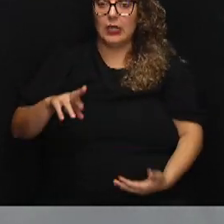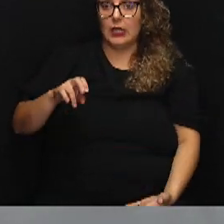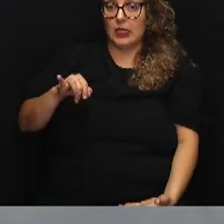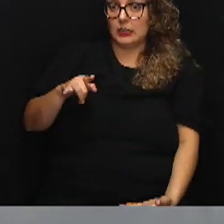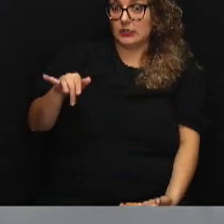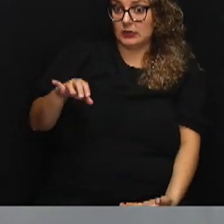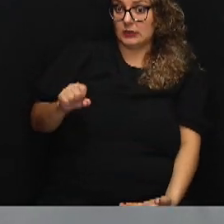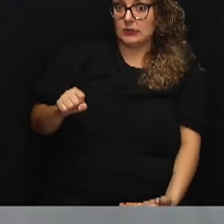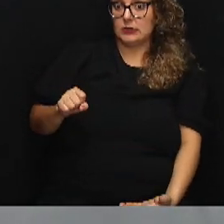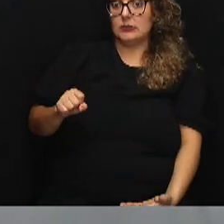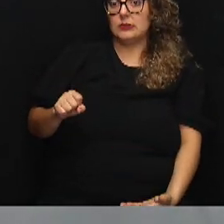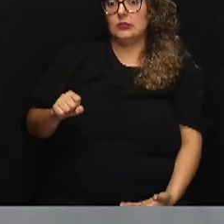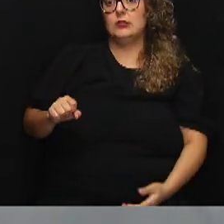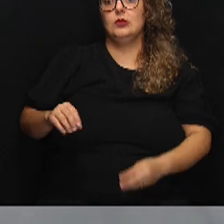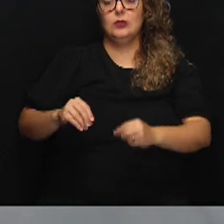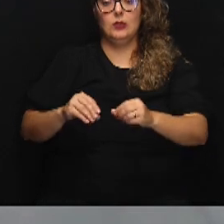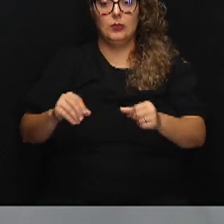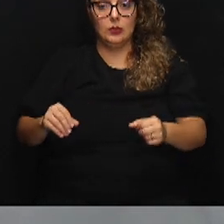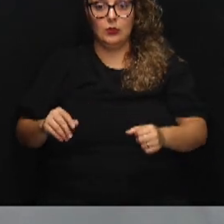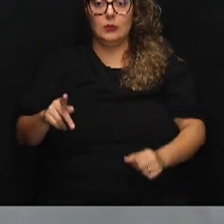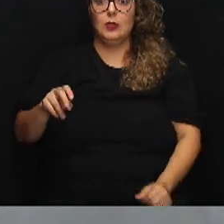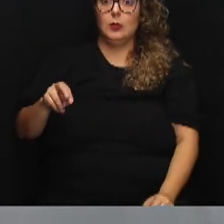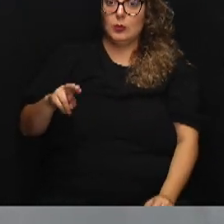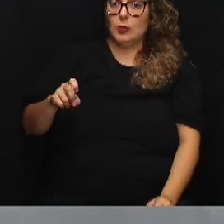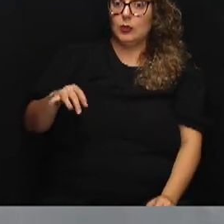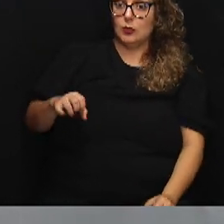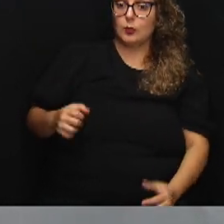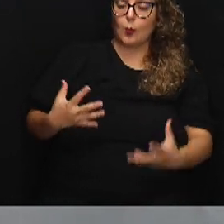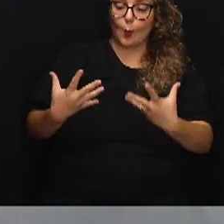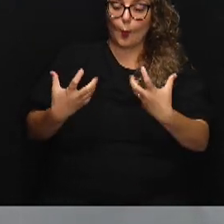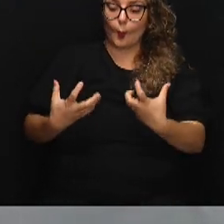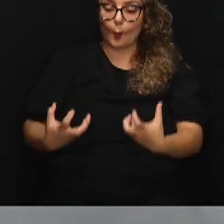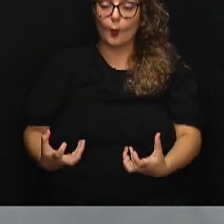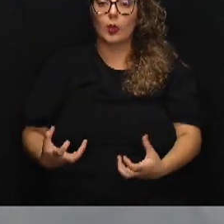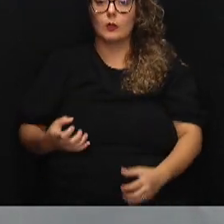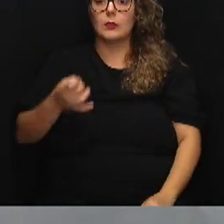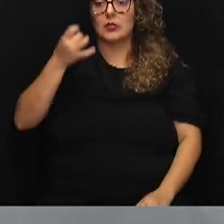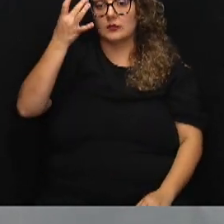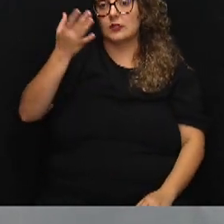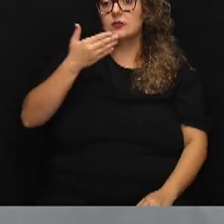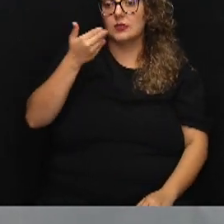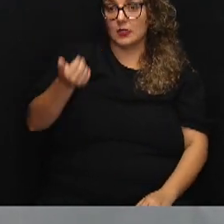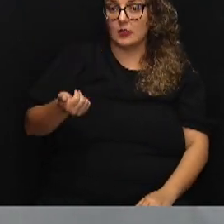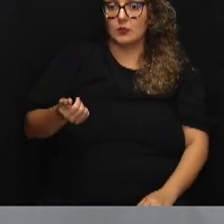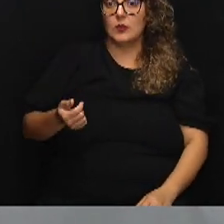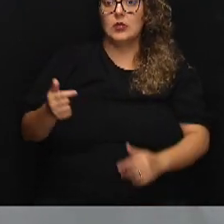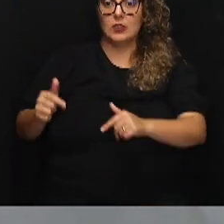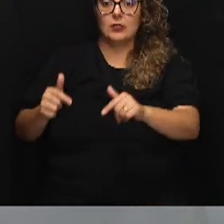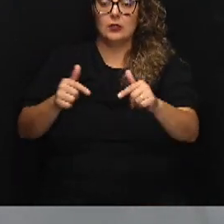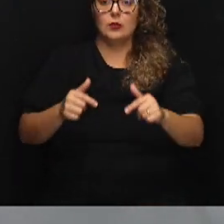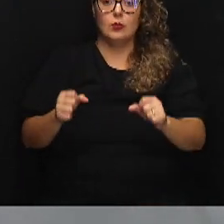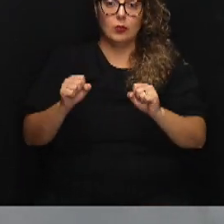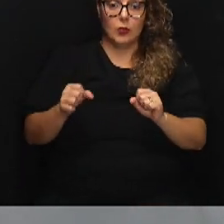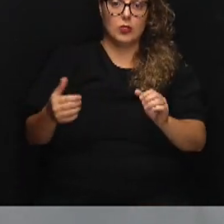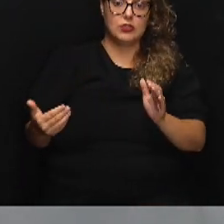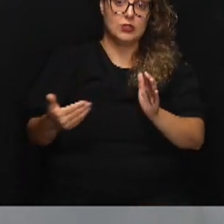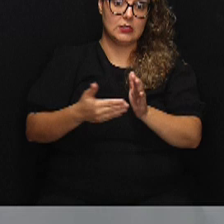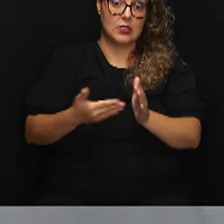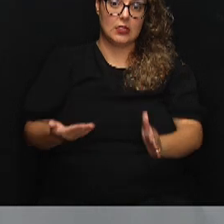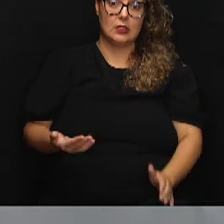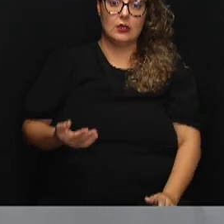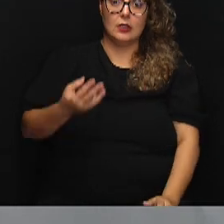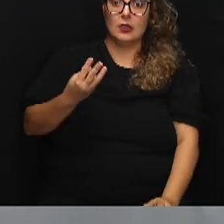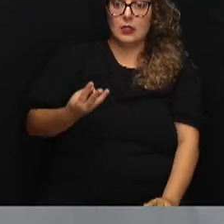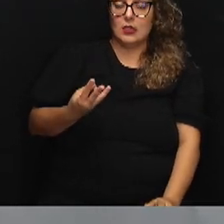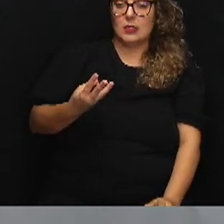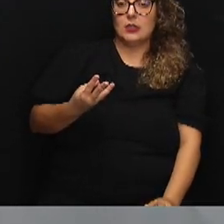material solo fica muito mais poroso, absorve muito mais rápido água. Esses poços que eu falei, pode ser até 3, 5,